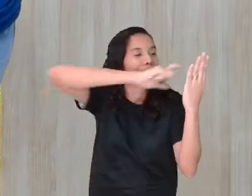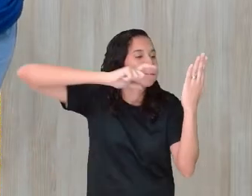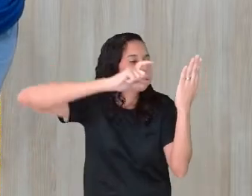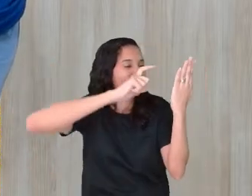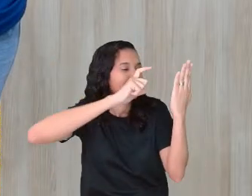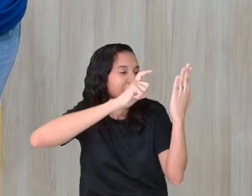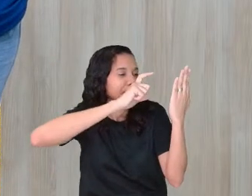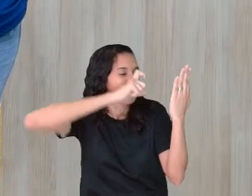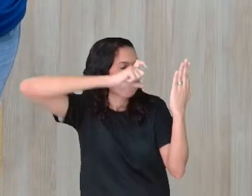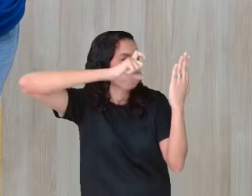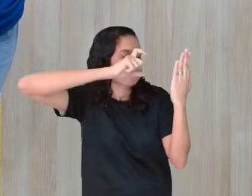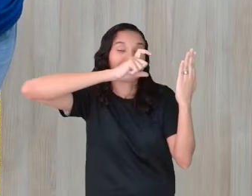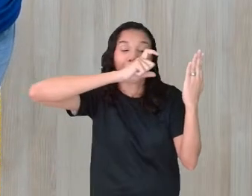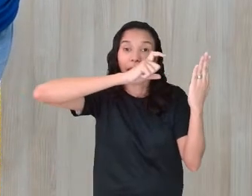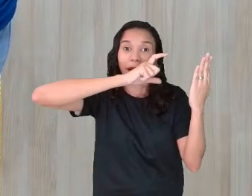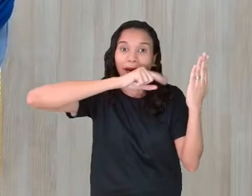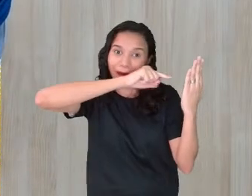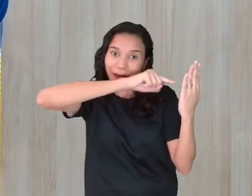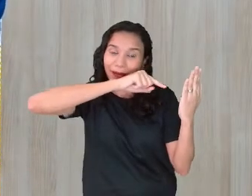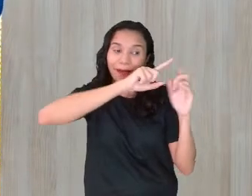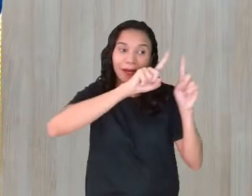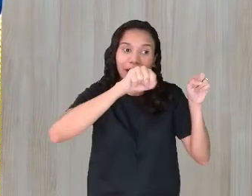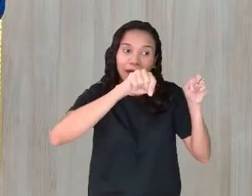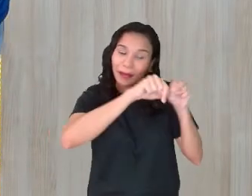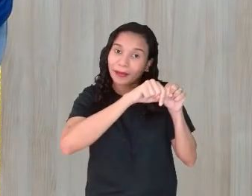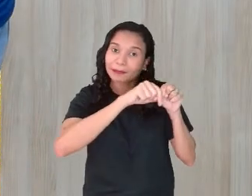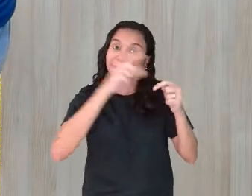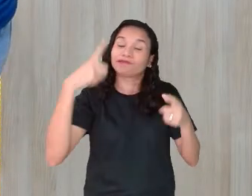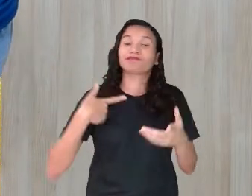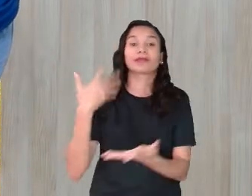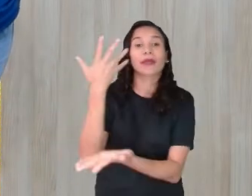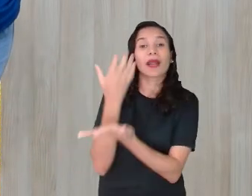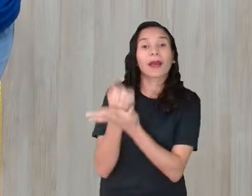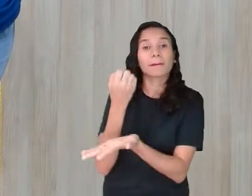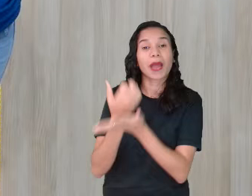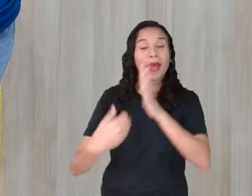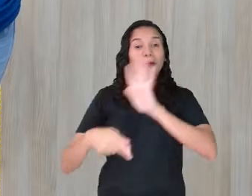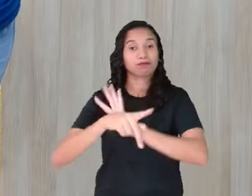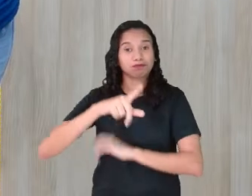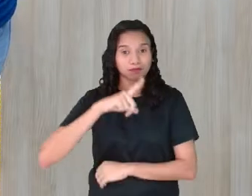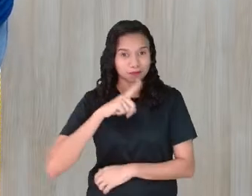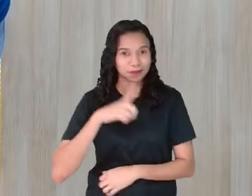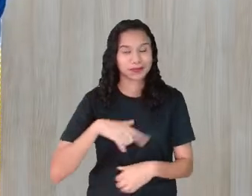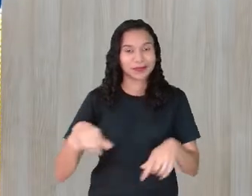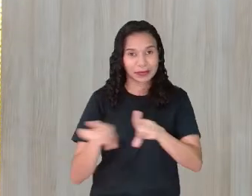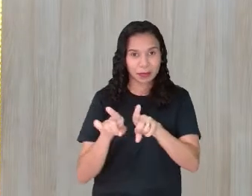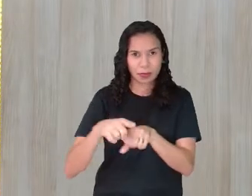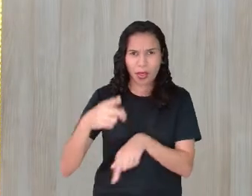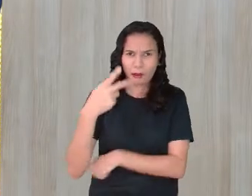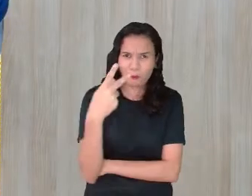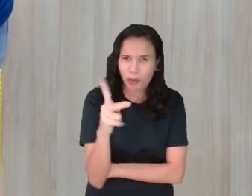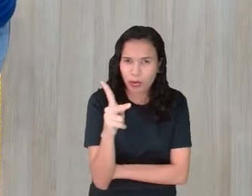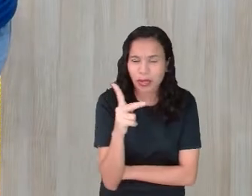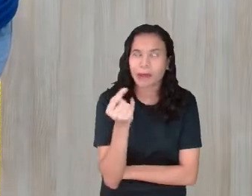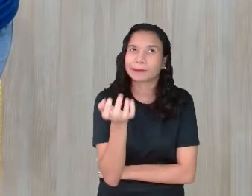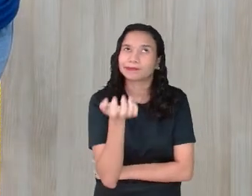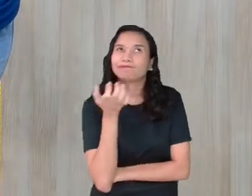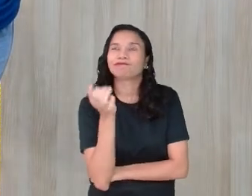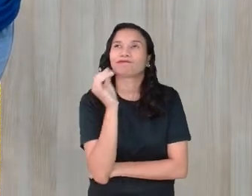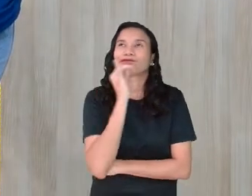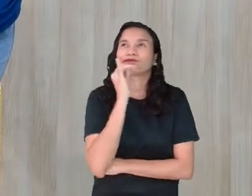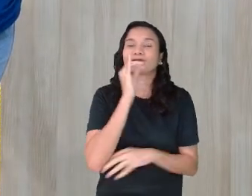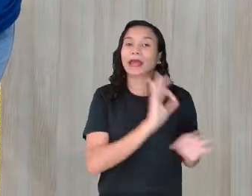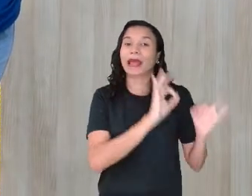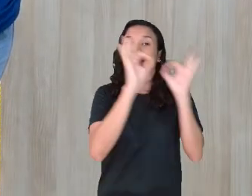tá? Aponta a câmera para esse QR Code, baixa ele, tá certo? E se você quiser